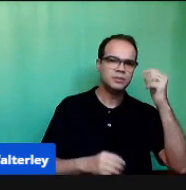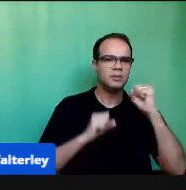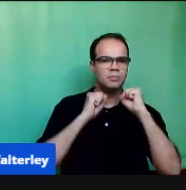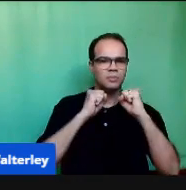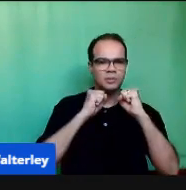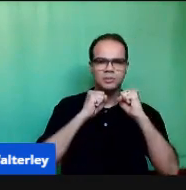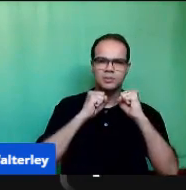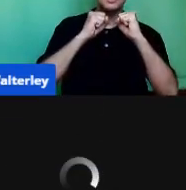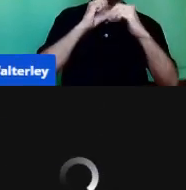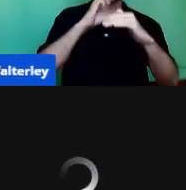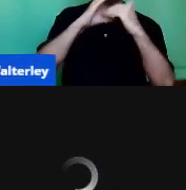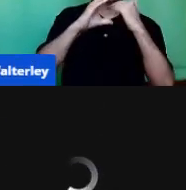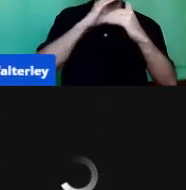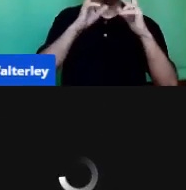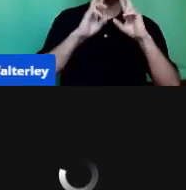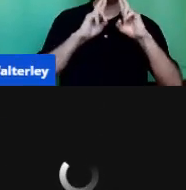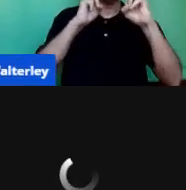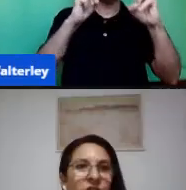todas.